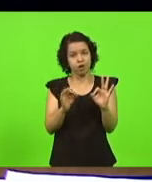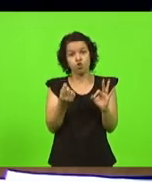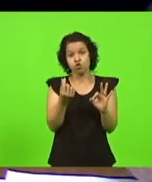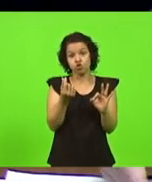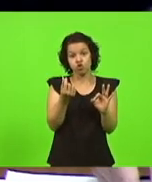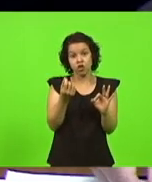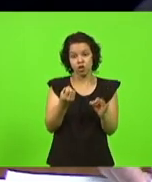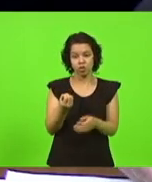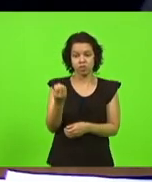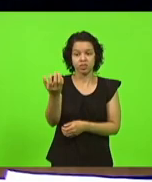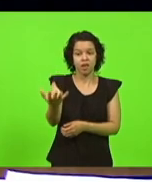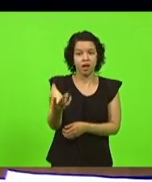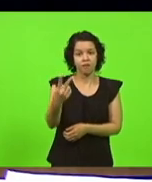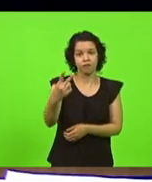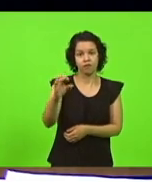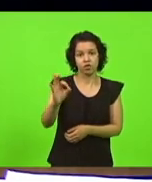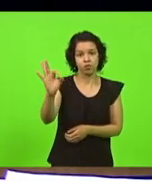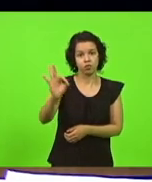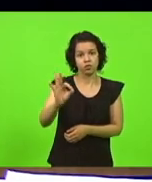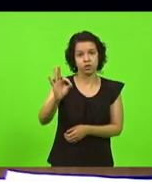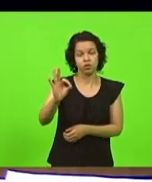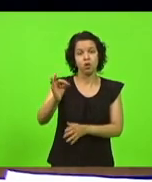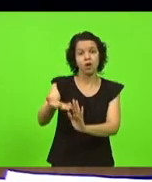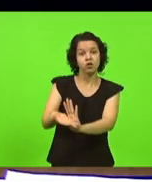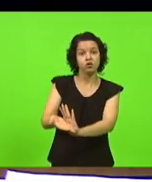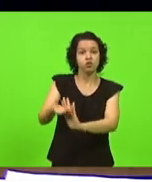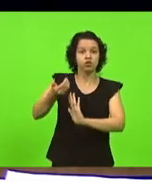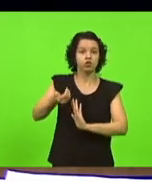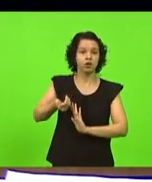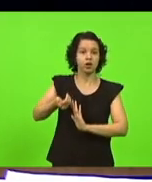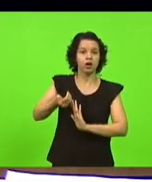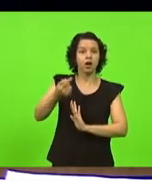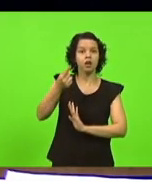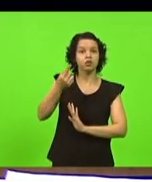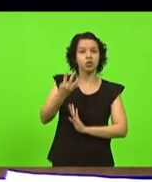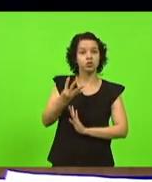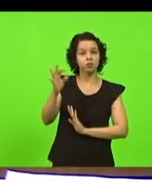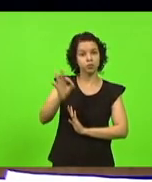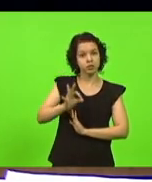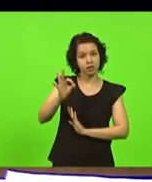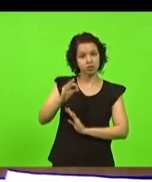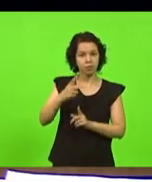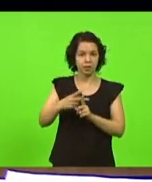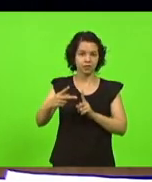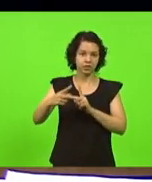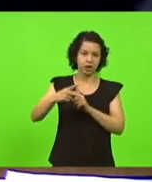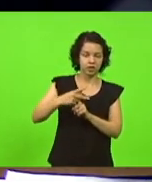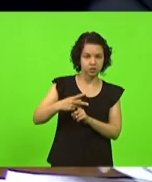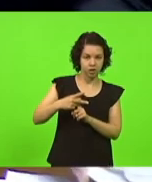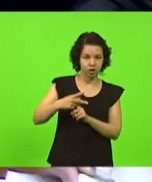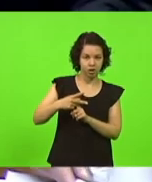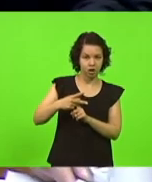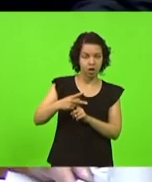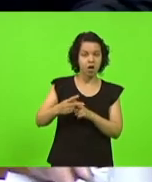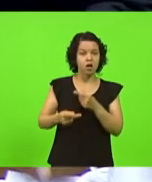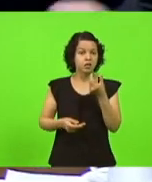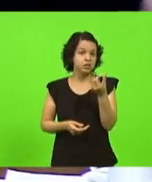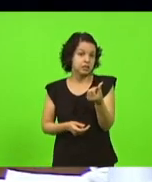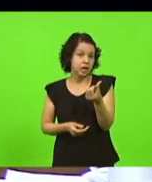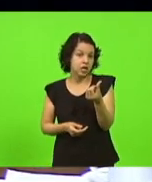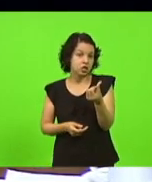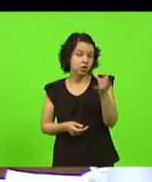os 20%, e retira 14% na Previdência e